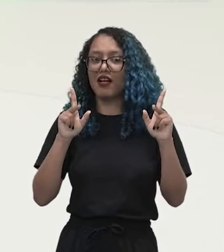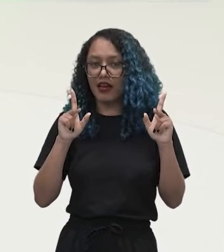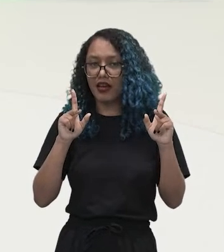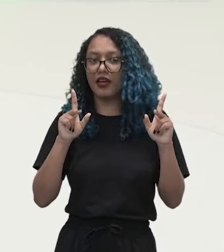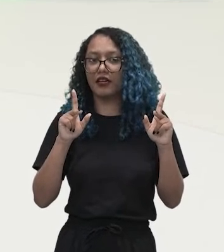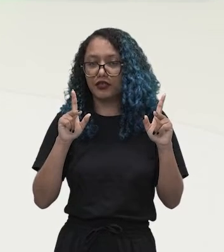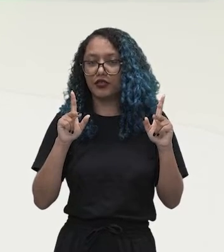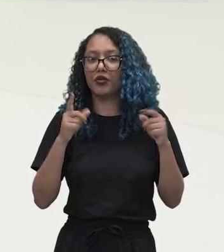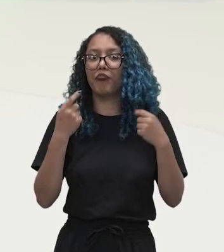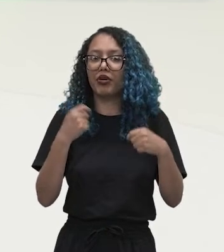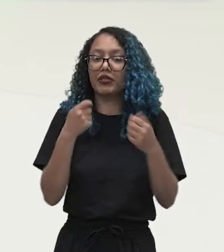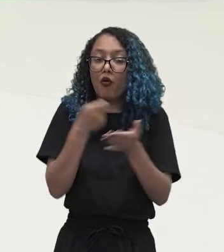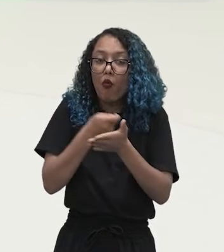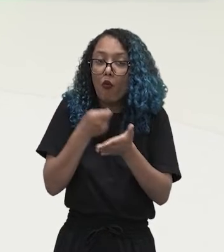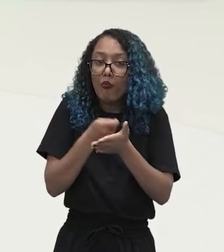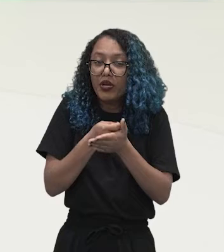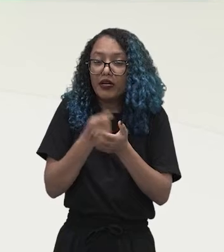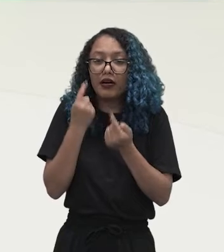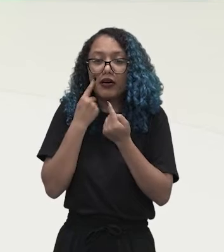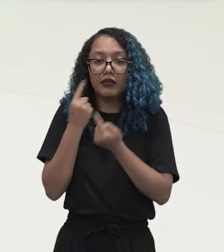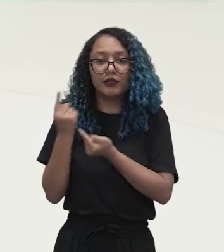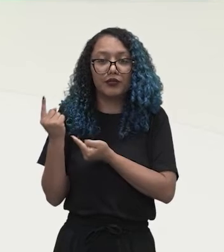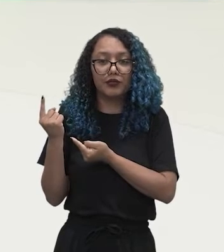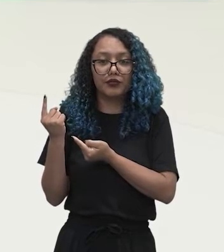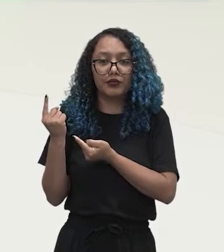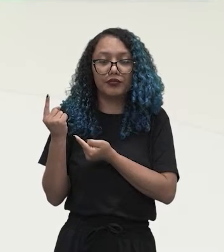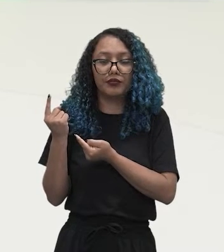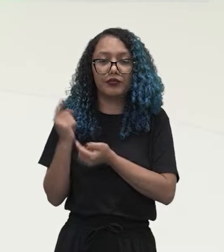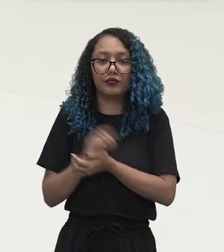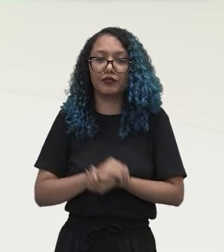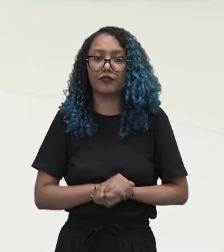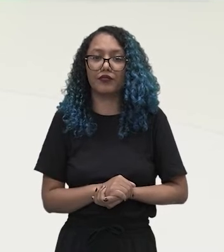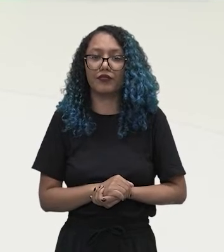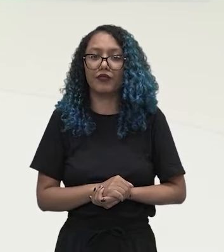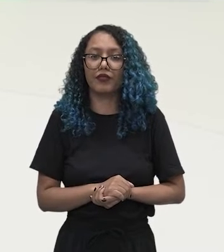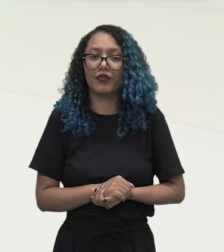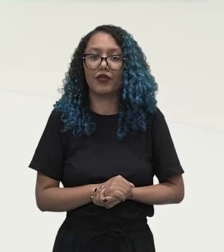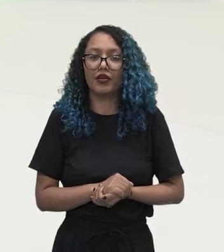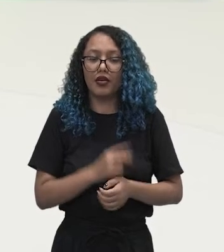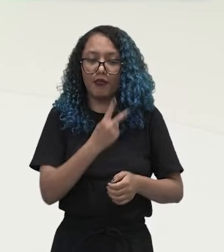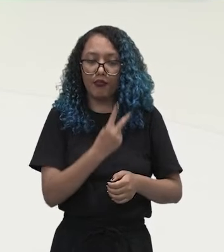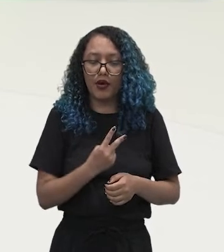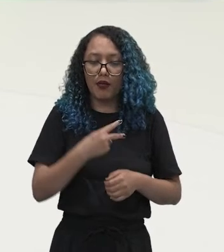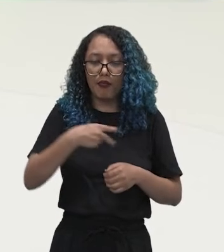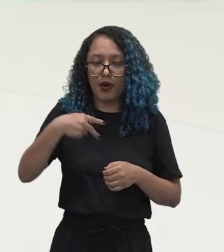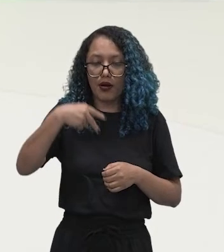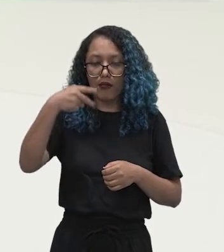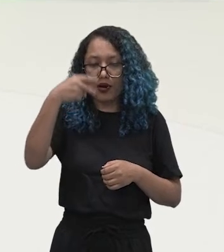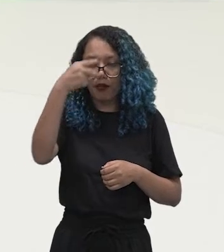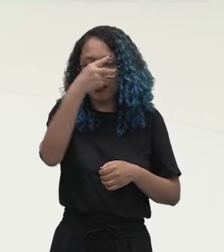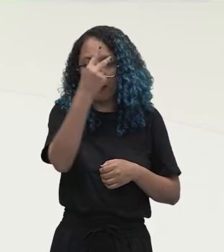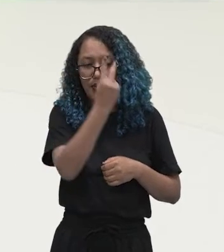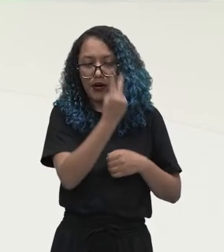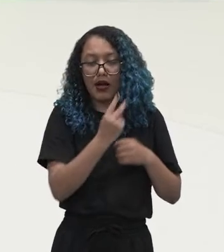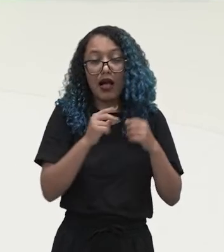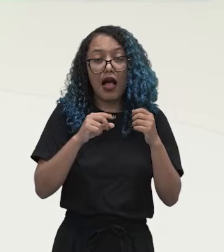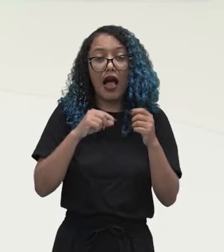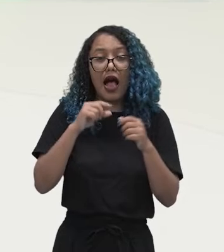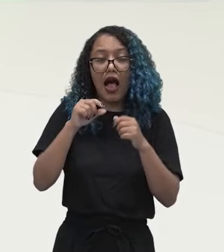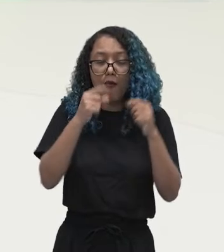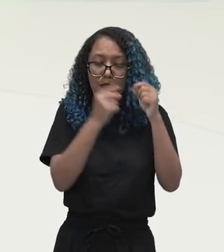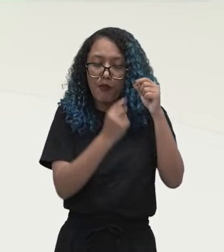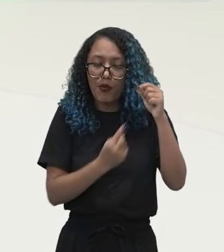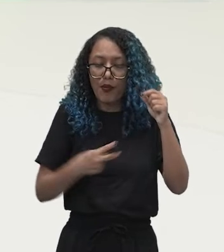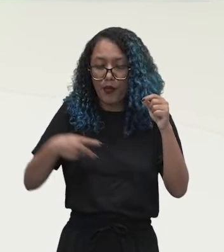ser aromática tem que ser desse jeito. E as ligações duplas alternadas, elas ficam girando tão rapidamente aí na